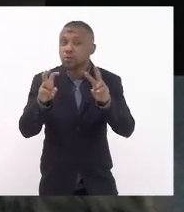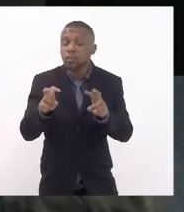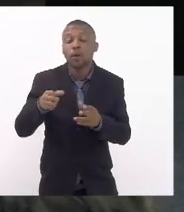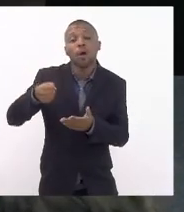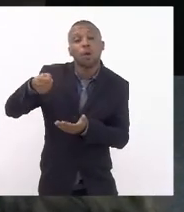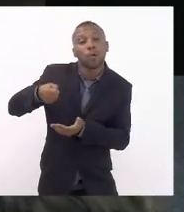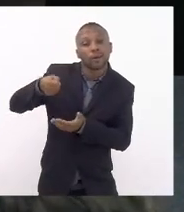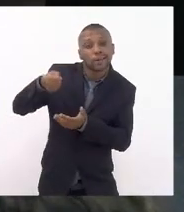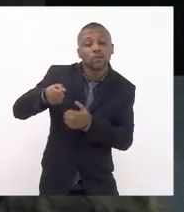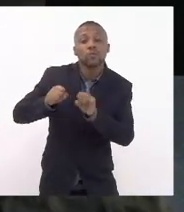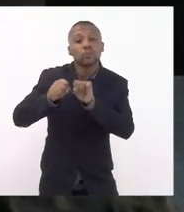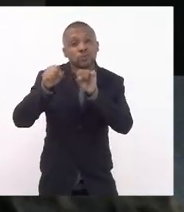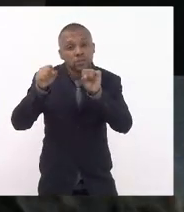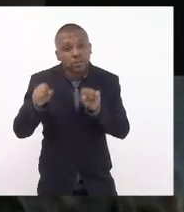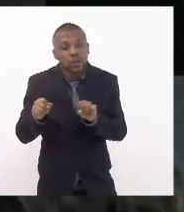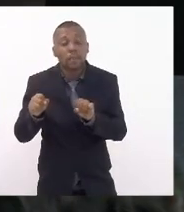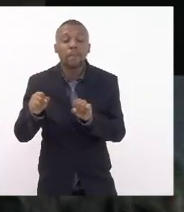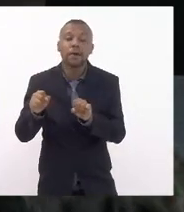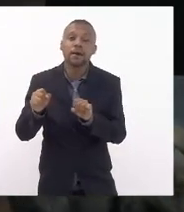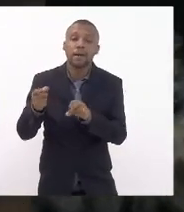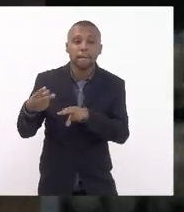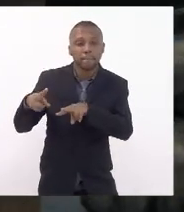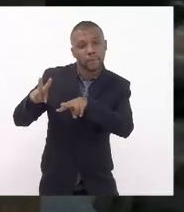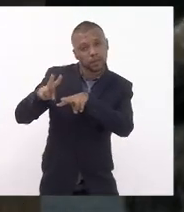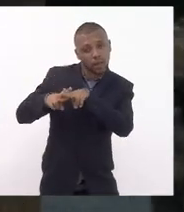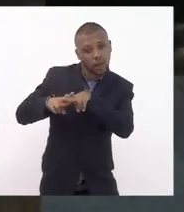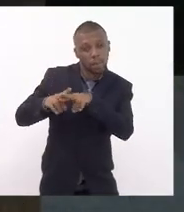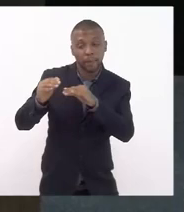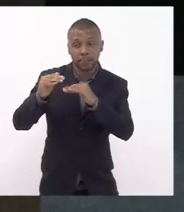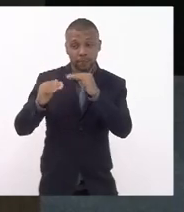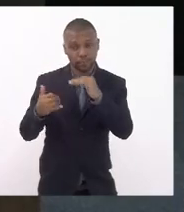sistema prisional e socioeducativo para